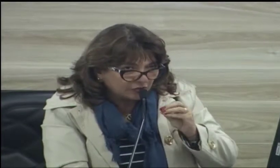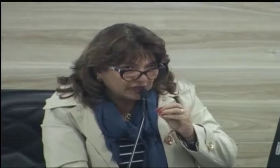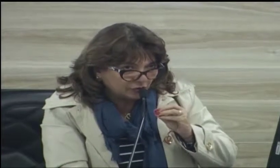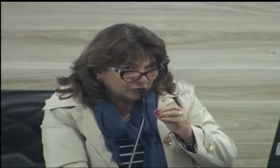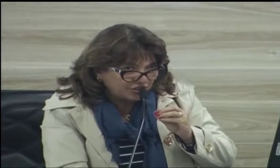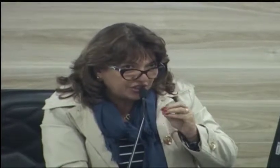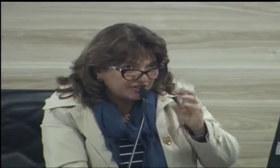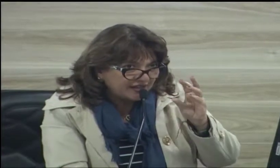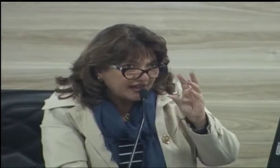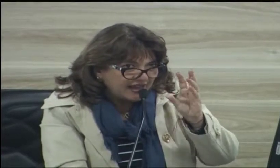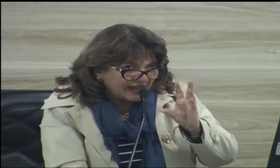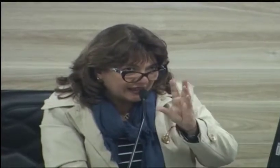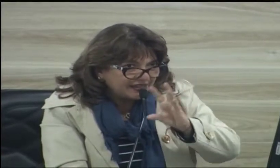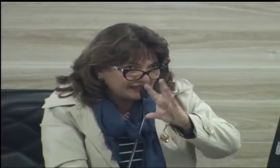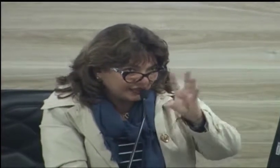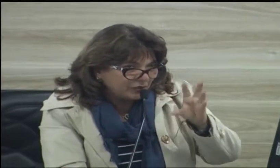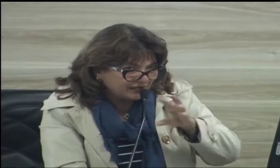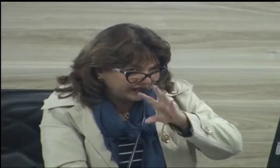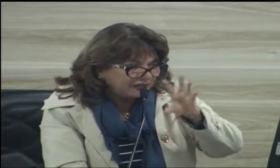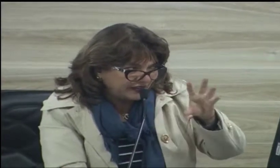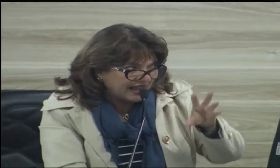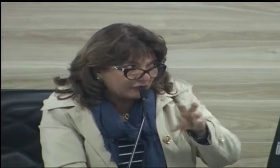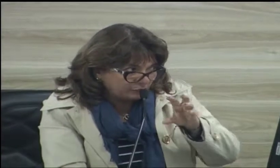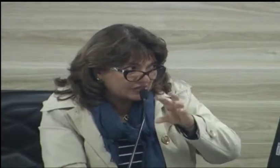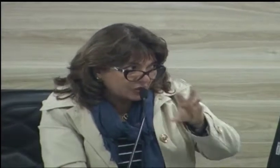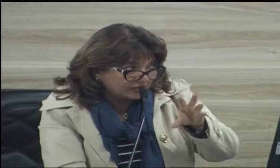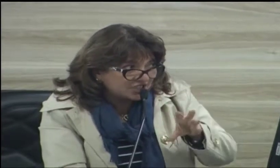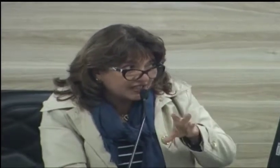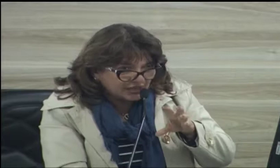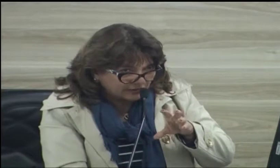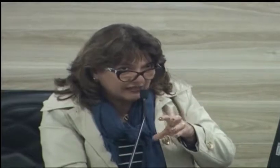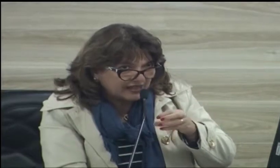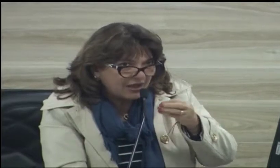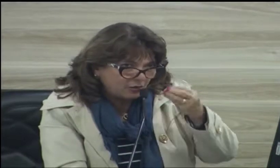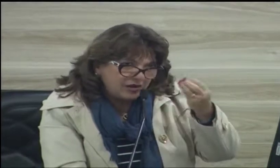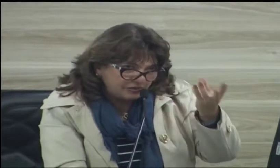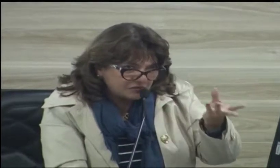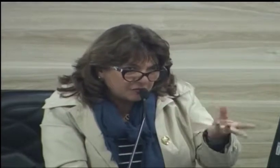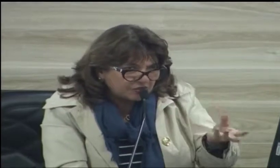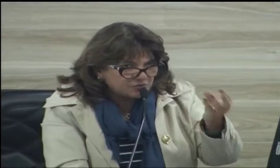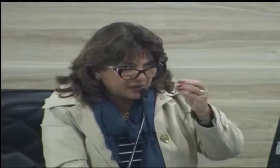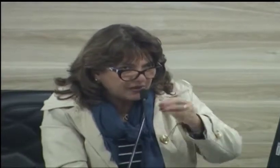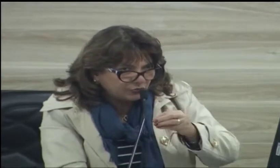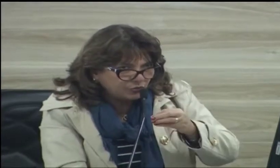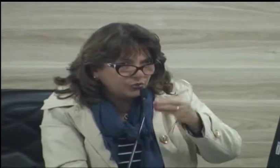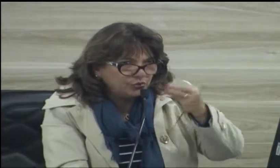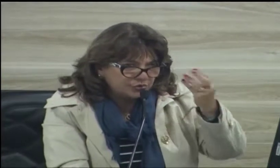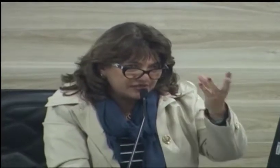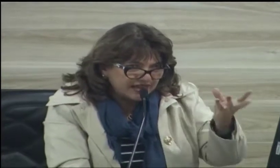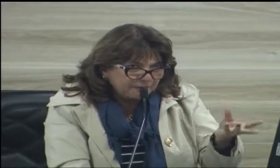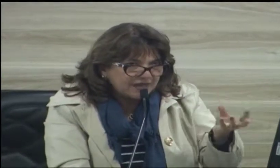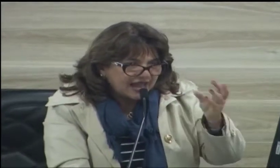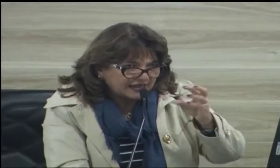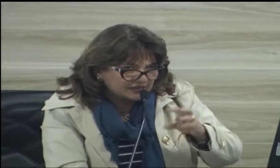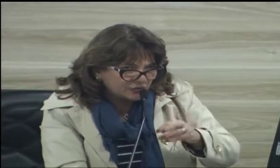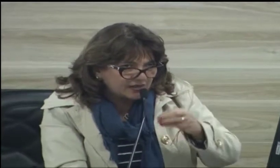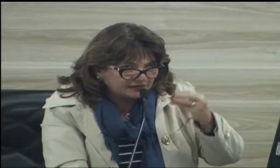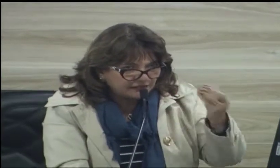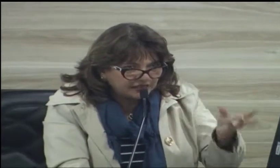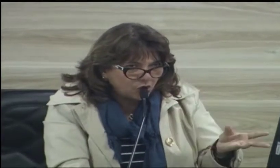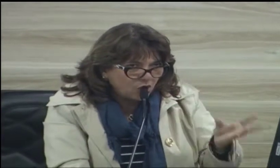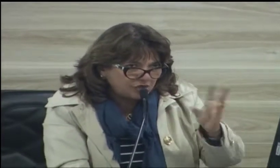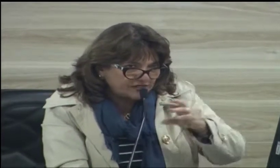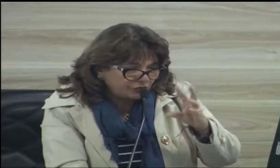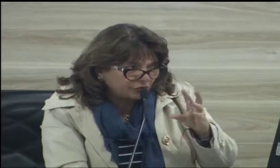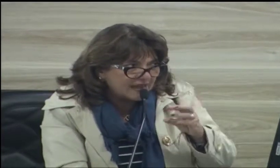é neonatologista, ela, quando identificava o pessoal desde a neonatal, principalmente os prematuros, aqueles com